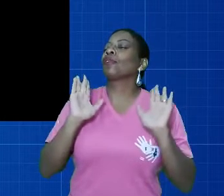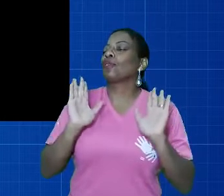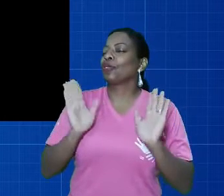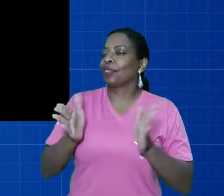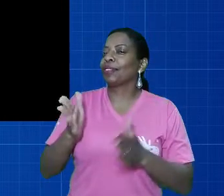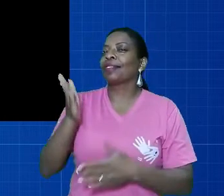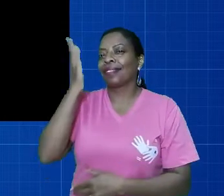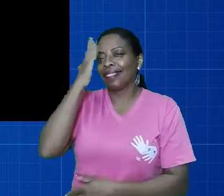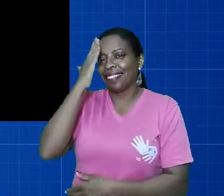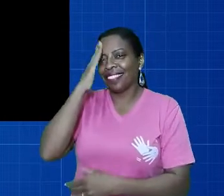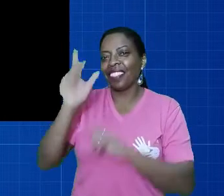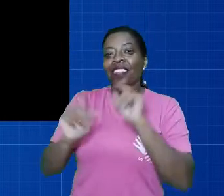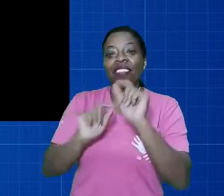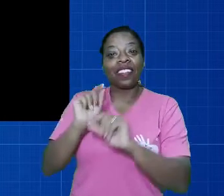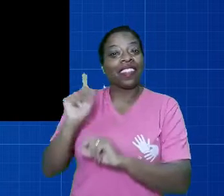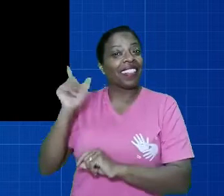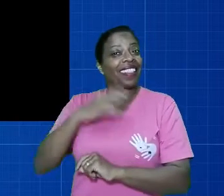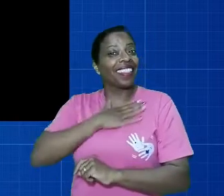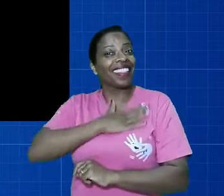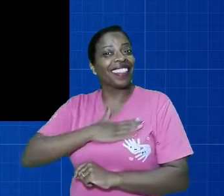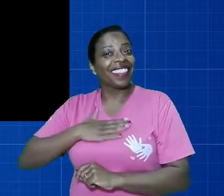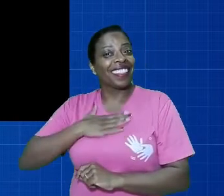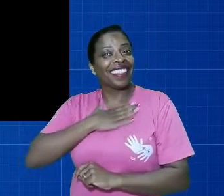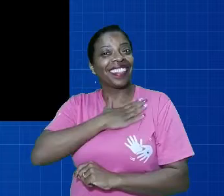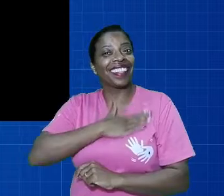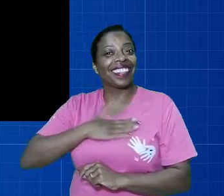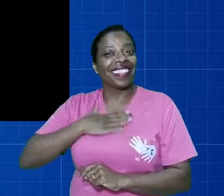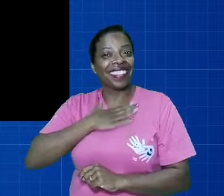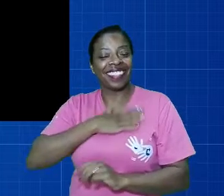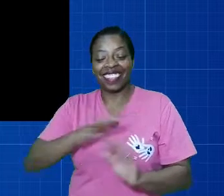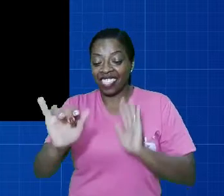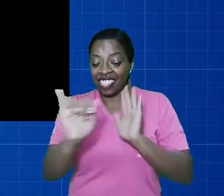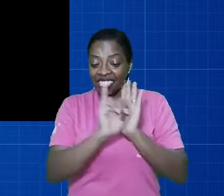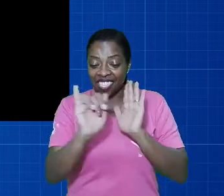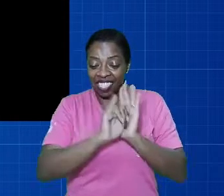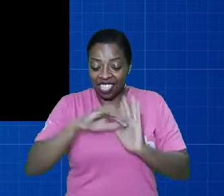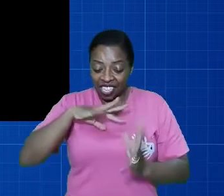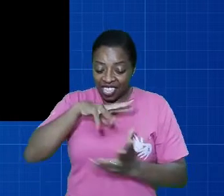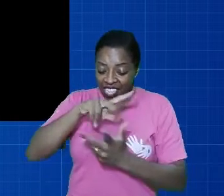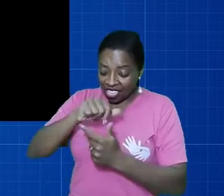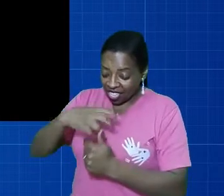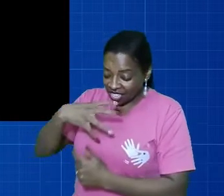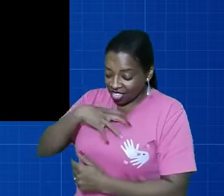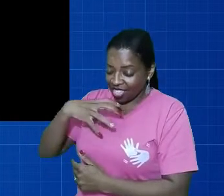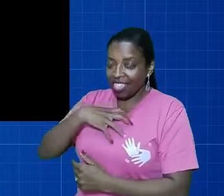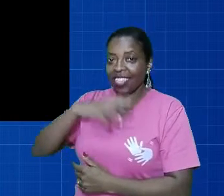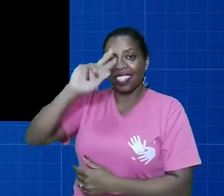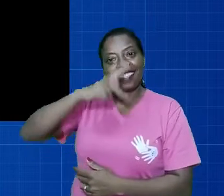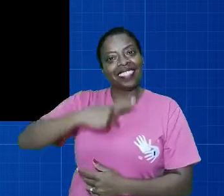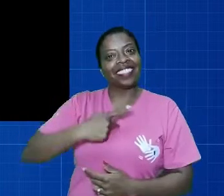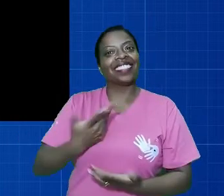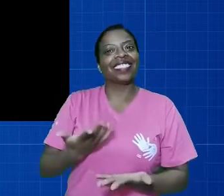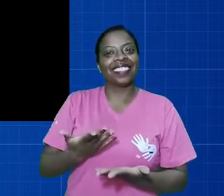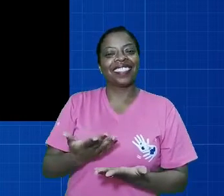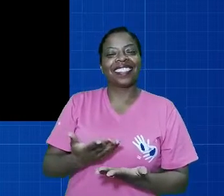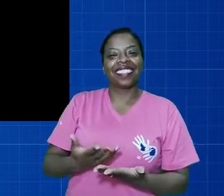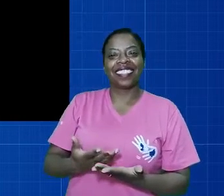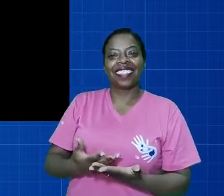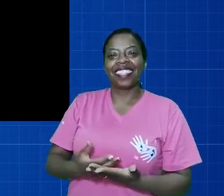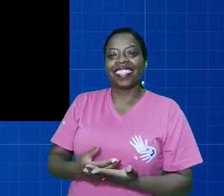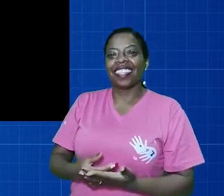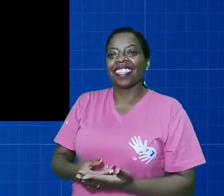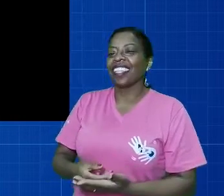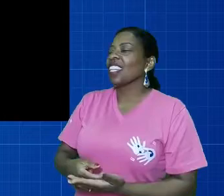dois também, a gente consegue identificar esse universo. Então, a leitura de